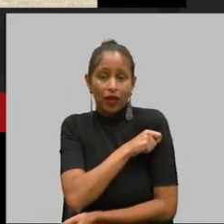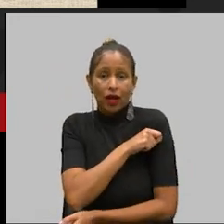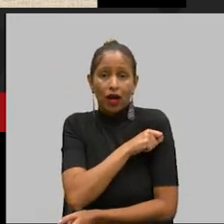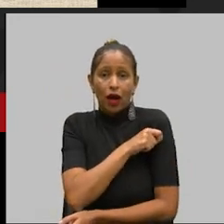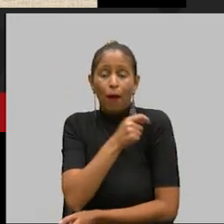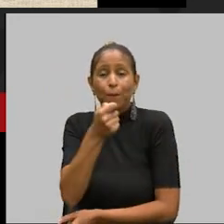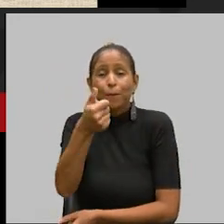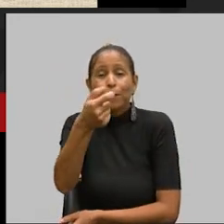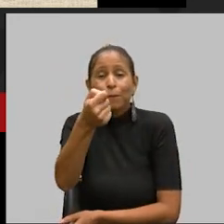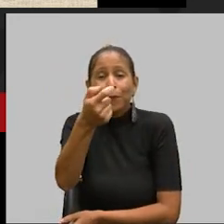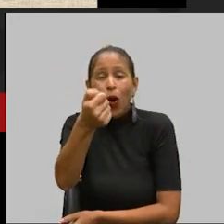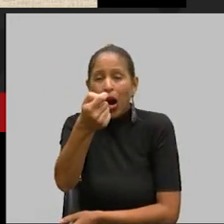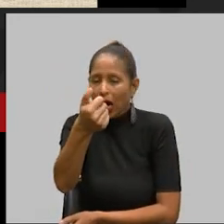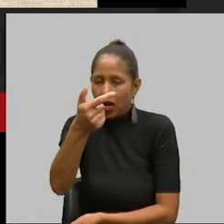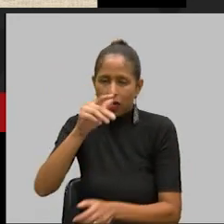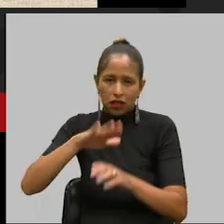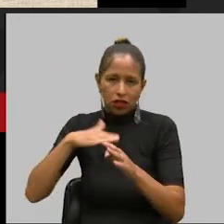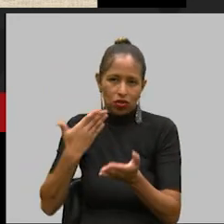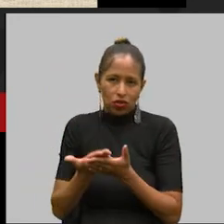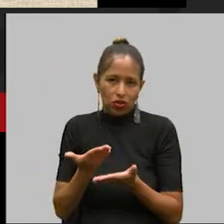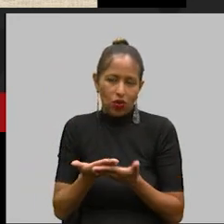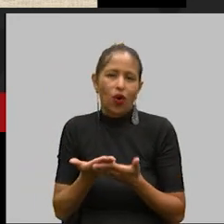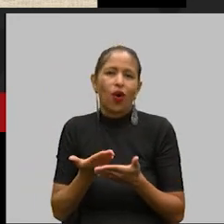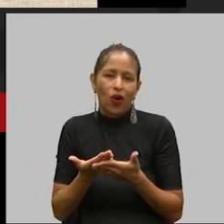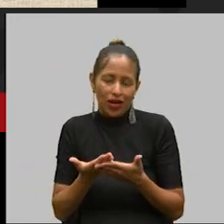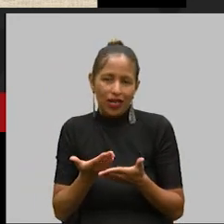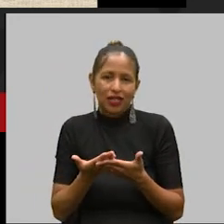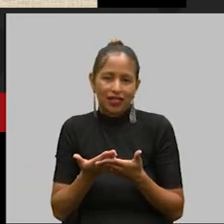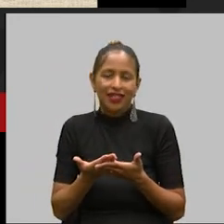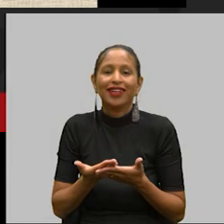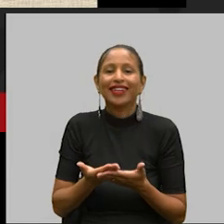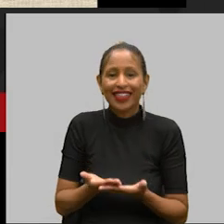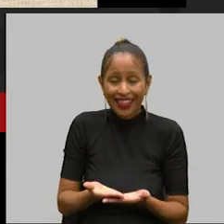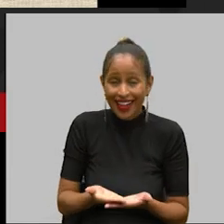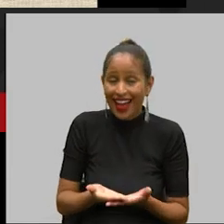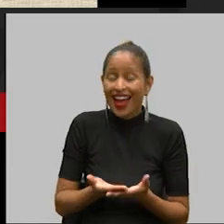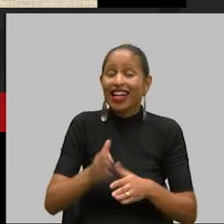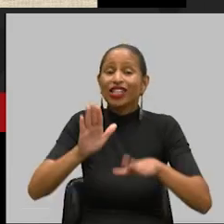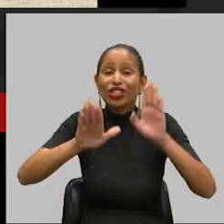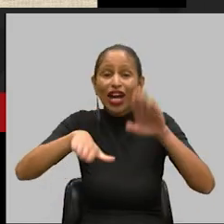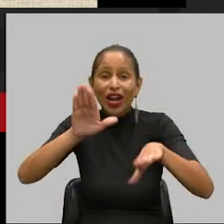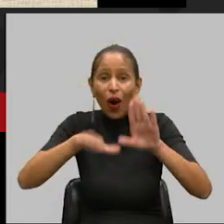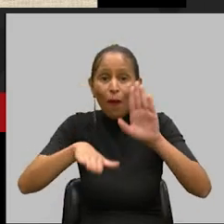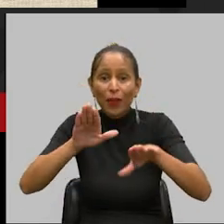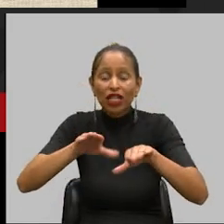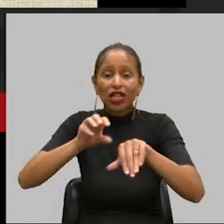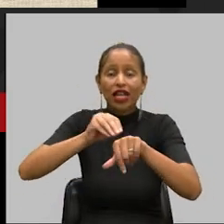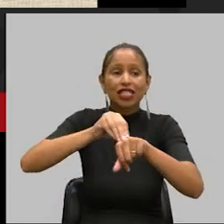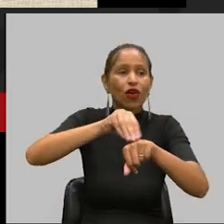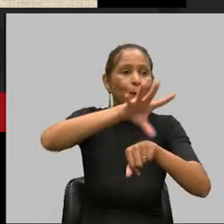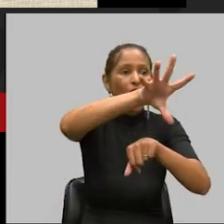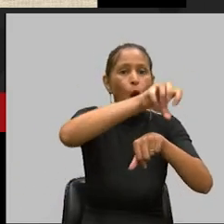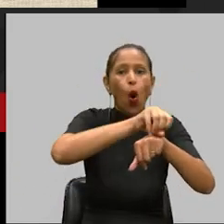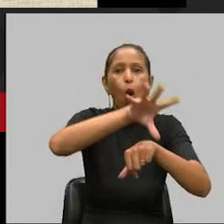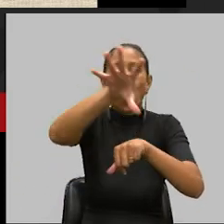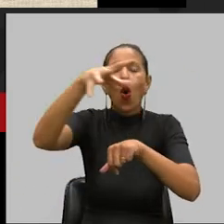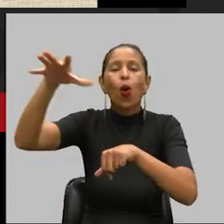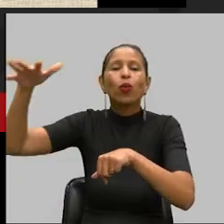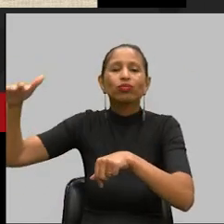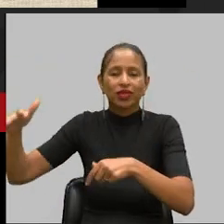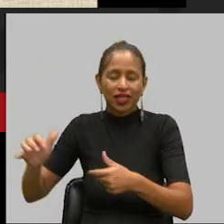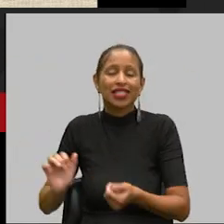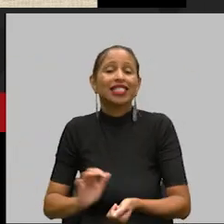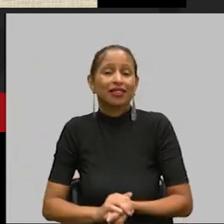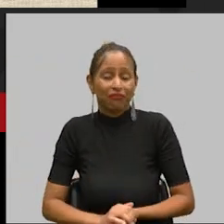escolas t a maioria de estudantes que são oriundos do campo porque eles são distribuídos é intencional isso